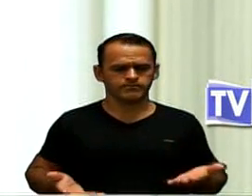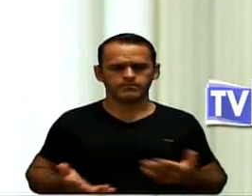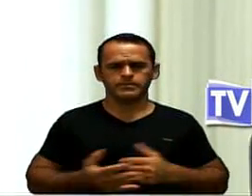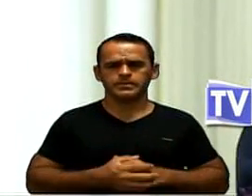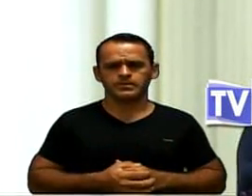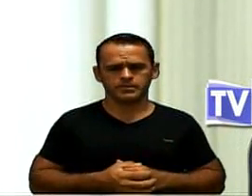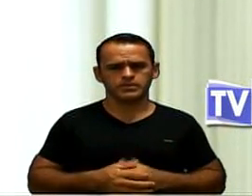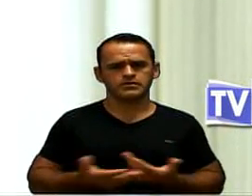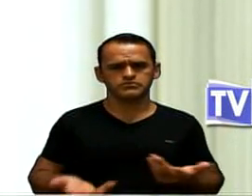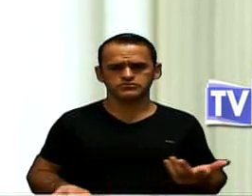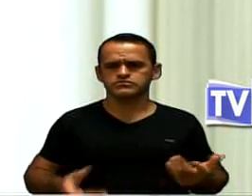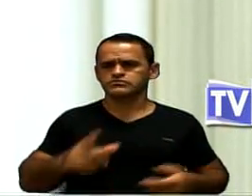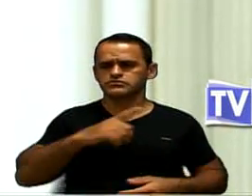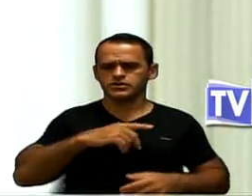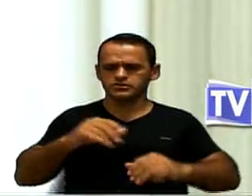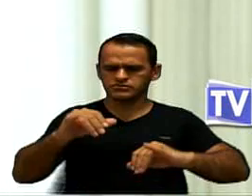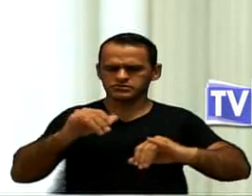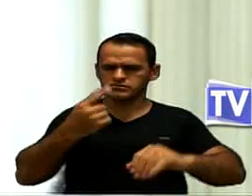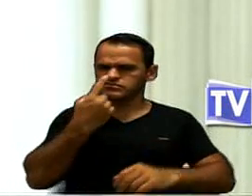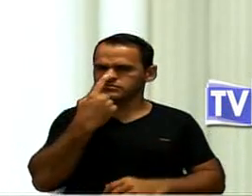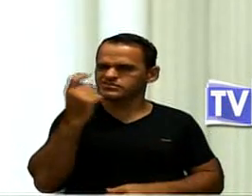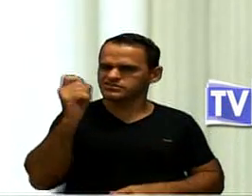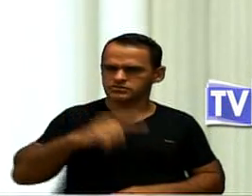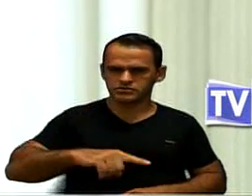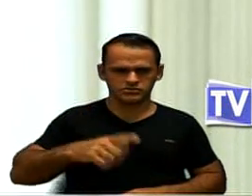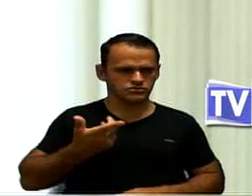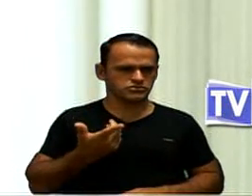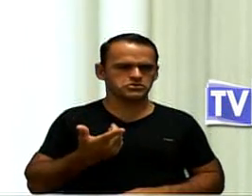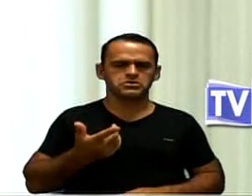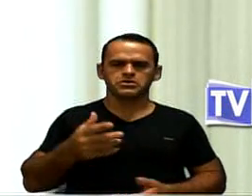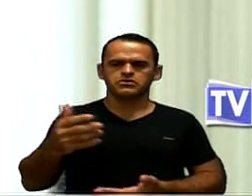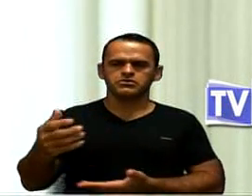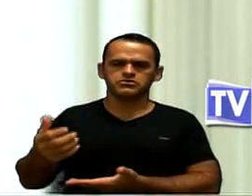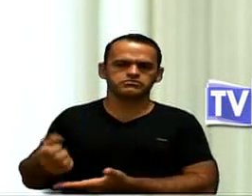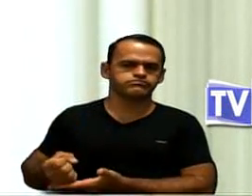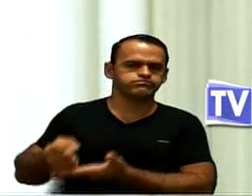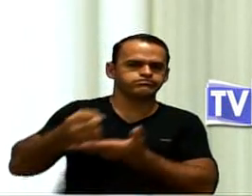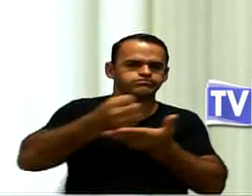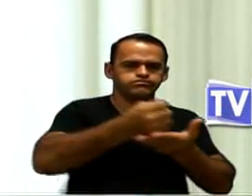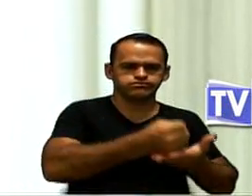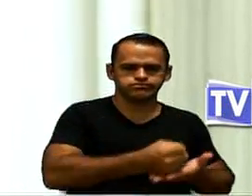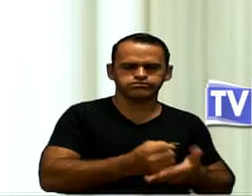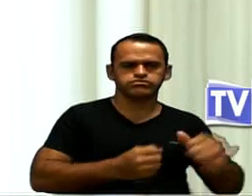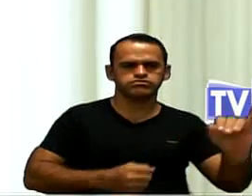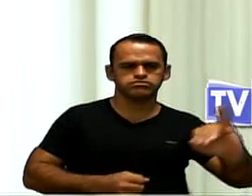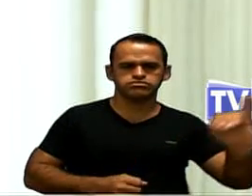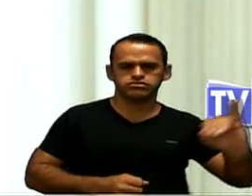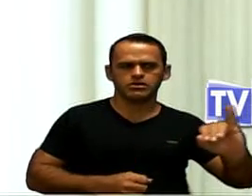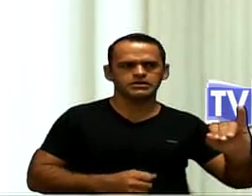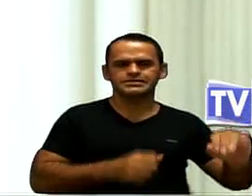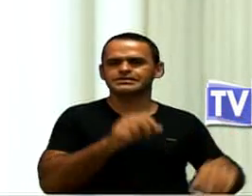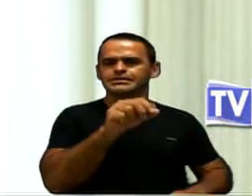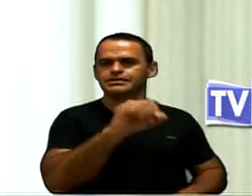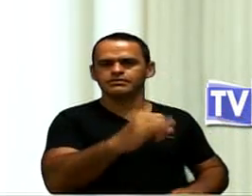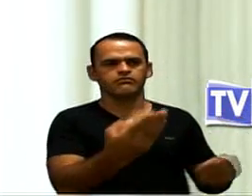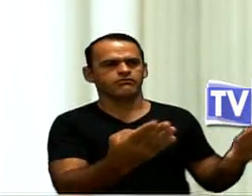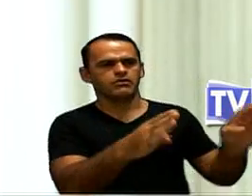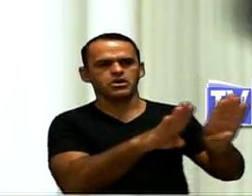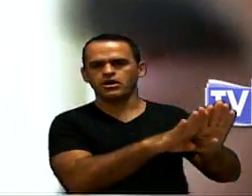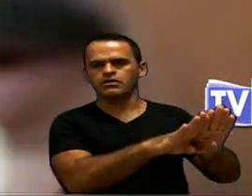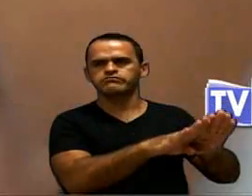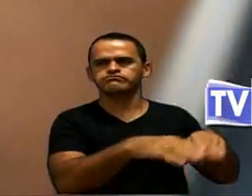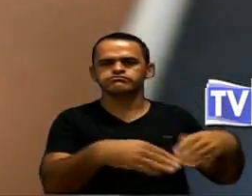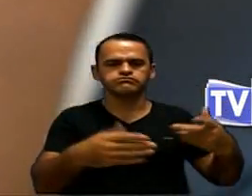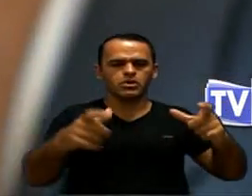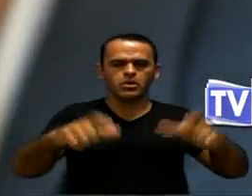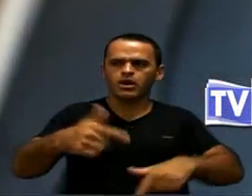falado, os resíduos sólidos são levados para Iperó. A partir do momento que Iperó fechar a porta, falar Sorocaba não entrega, nós